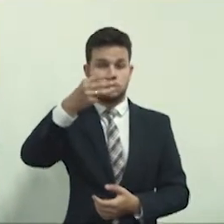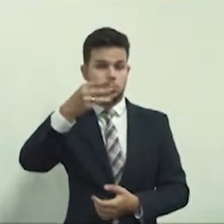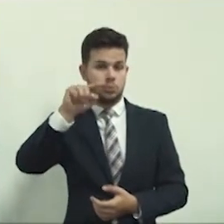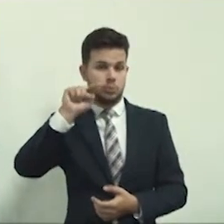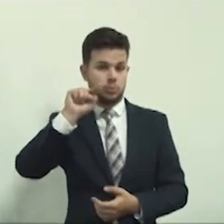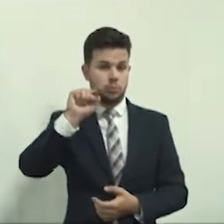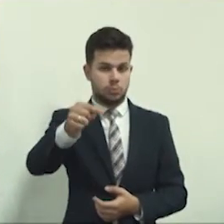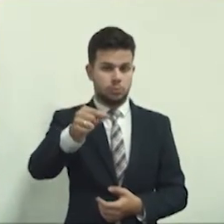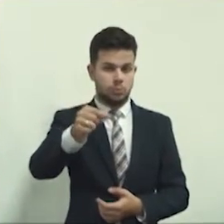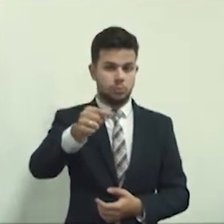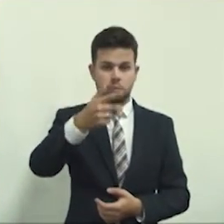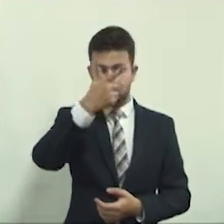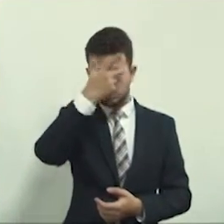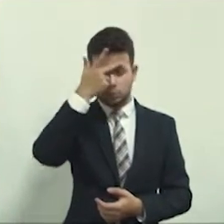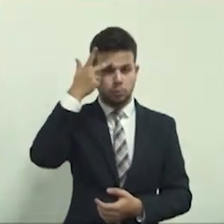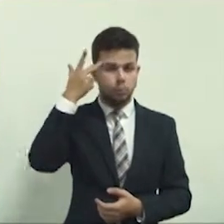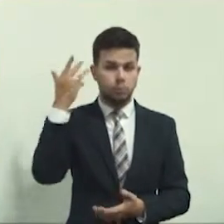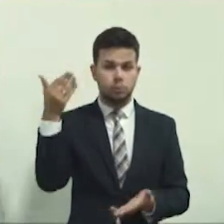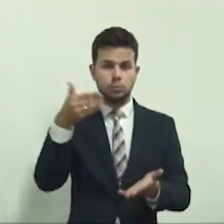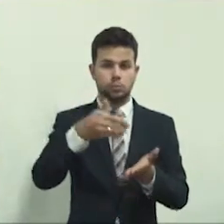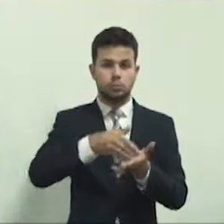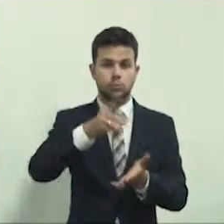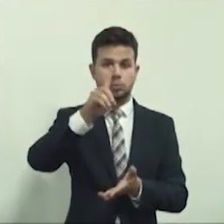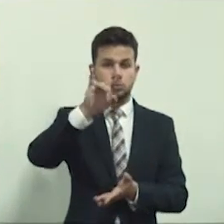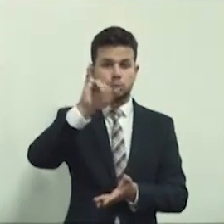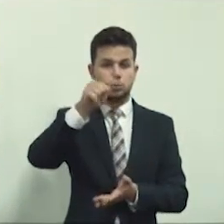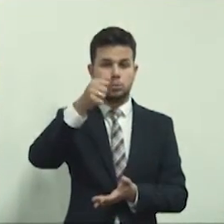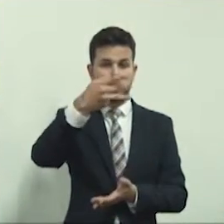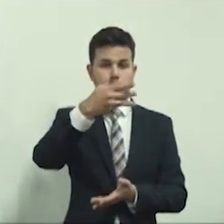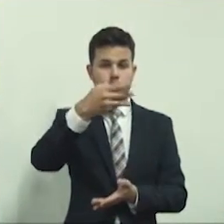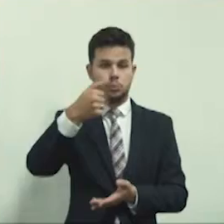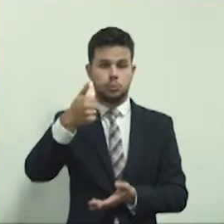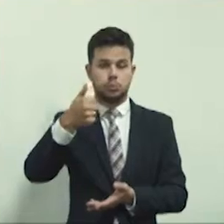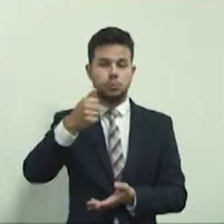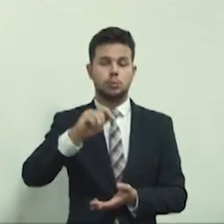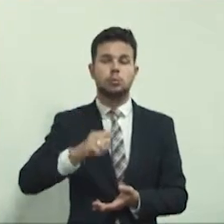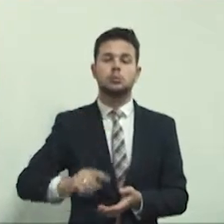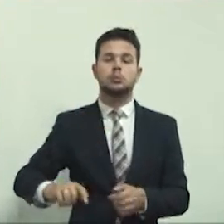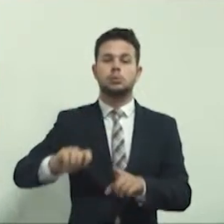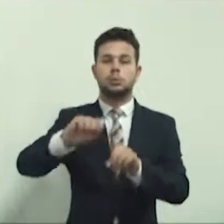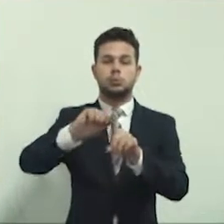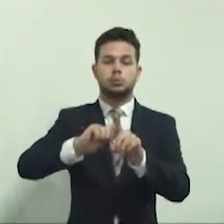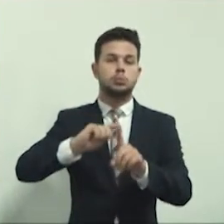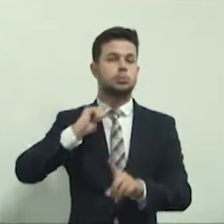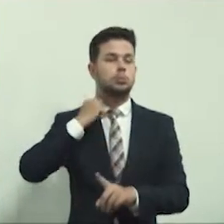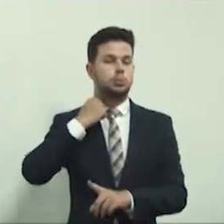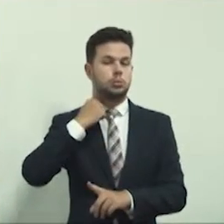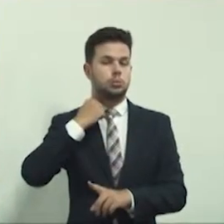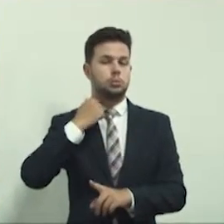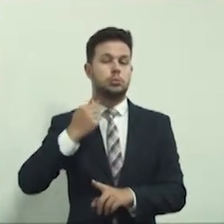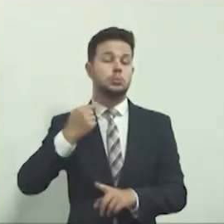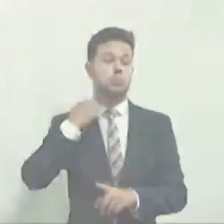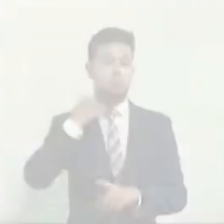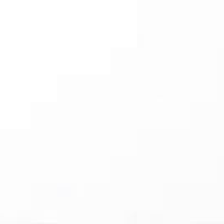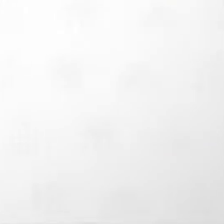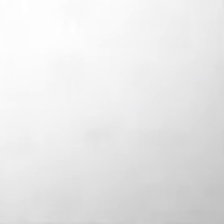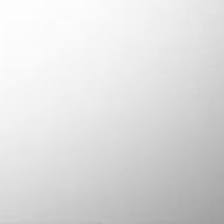dia 31 de maio, data em que se encerra esta ação.